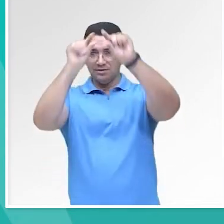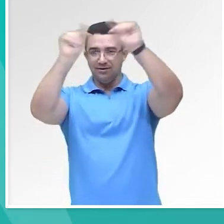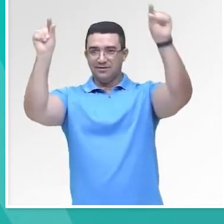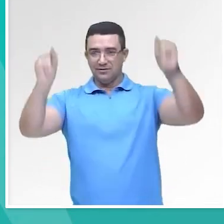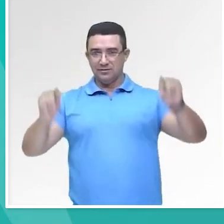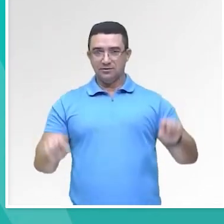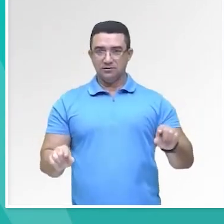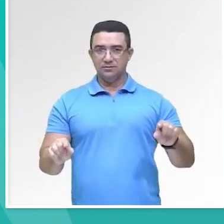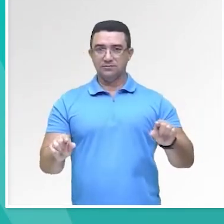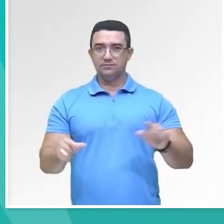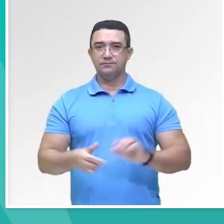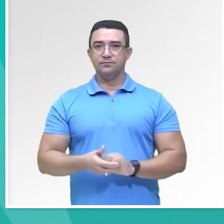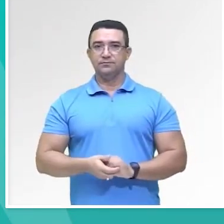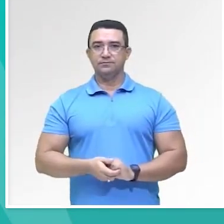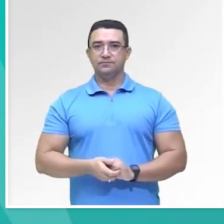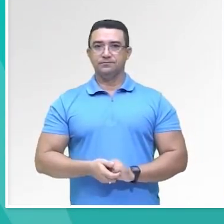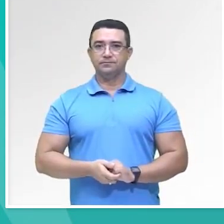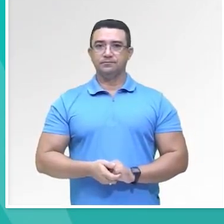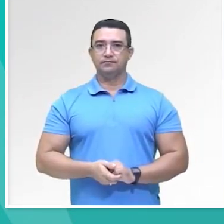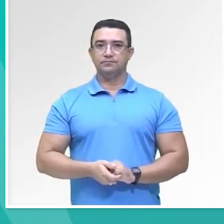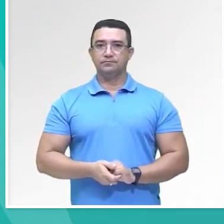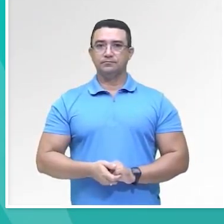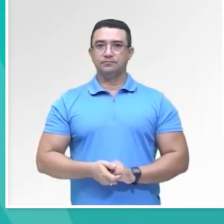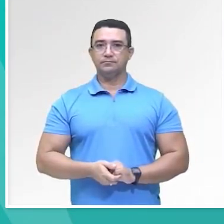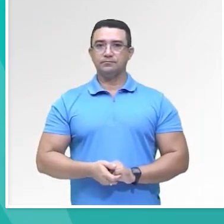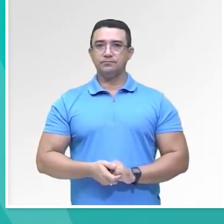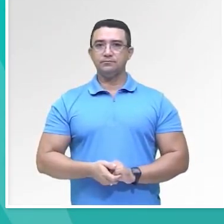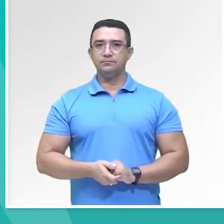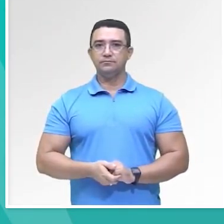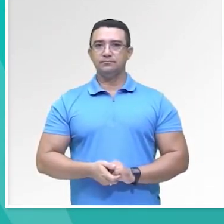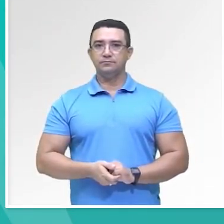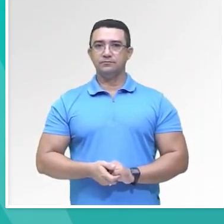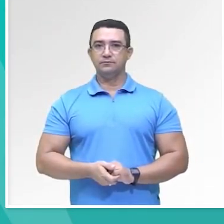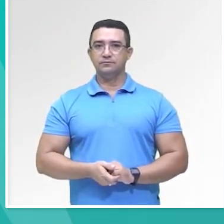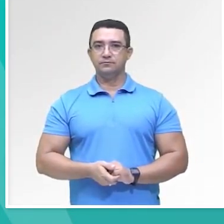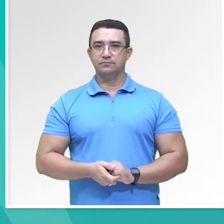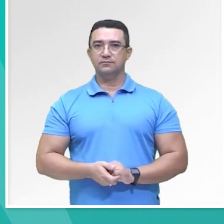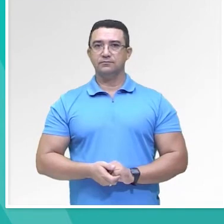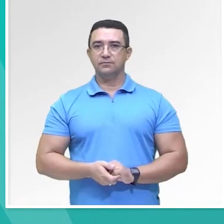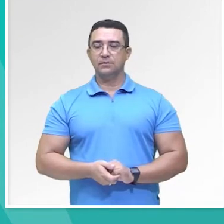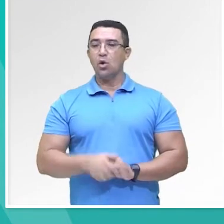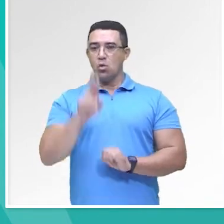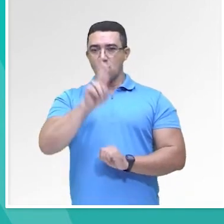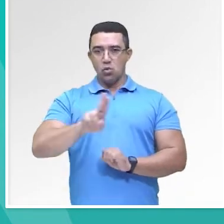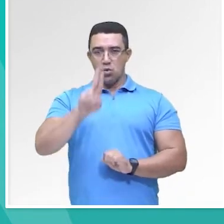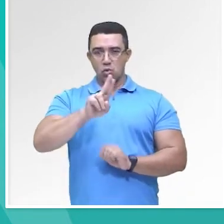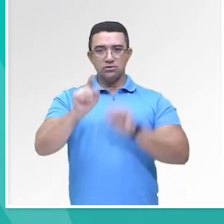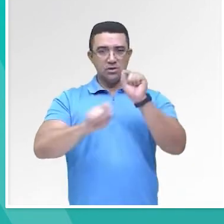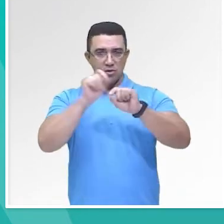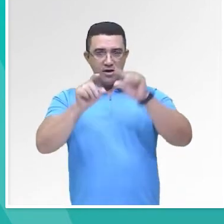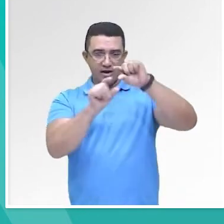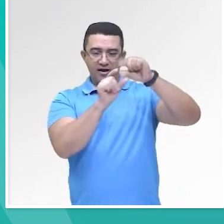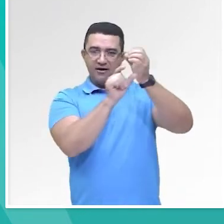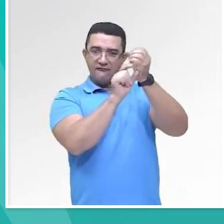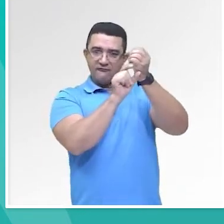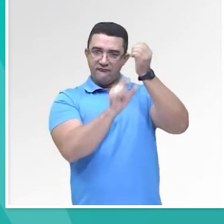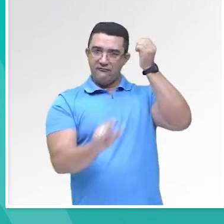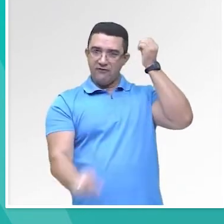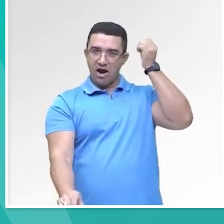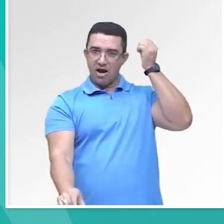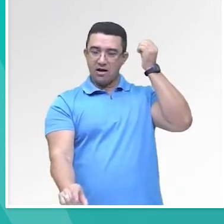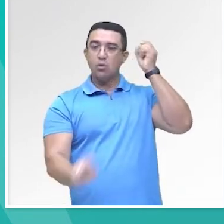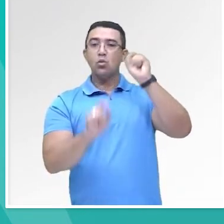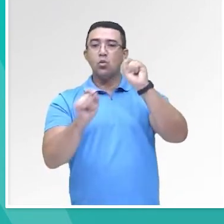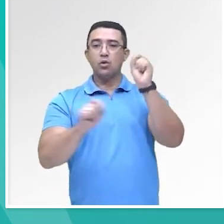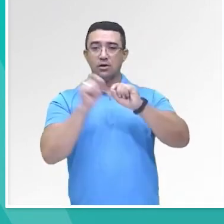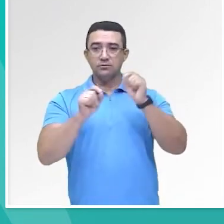Observem aí, fincou na caixa de apoio, usou a vara para impulsionar o seu corpo